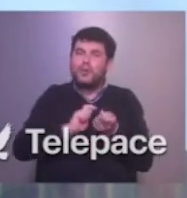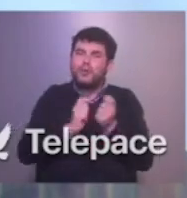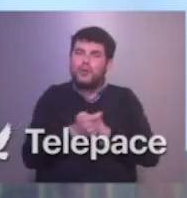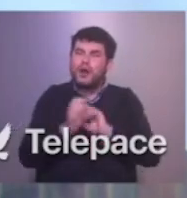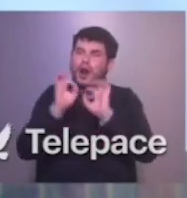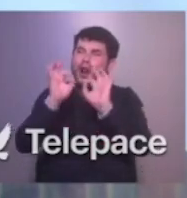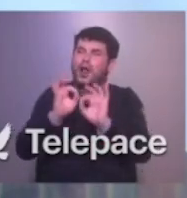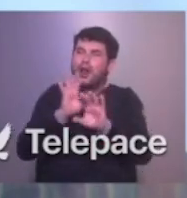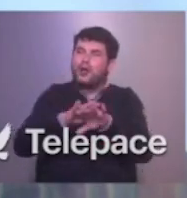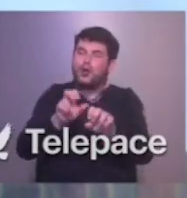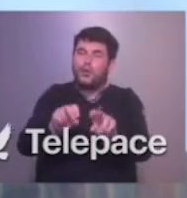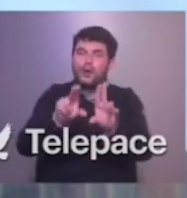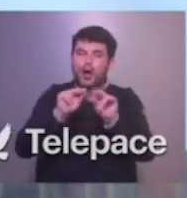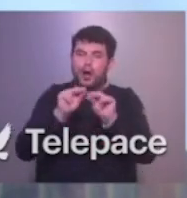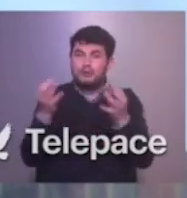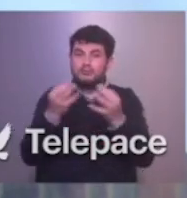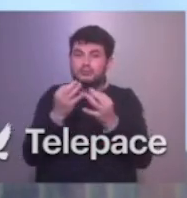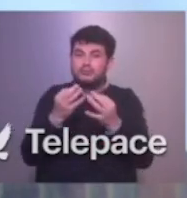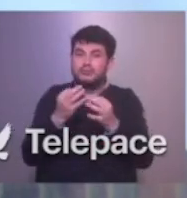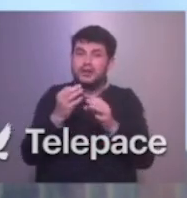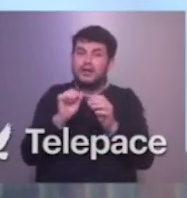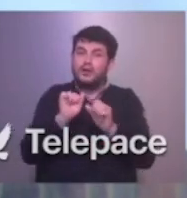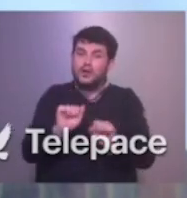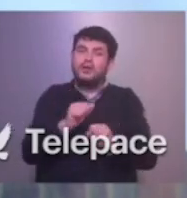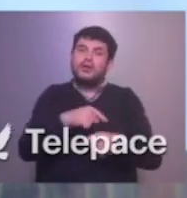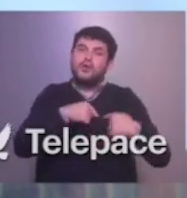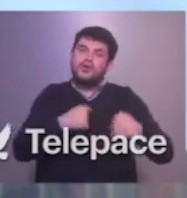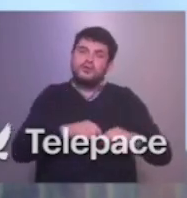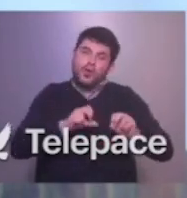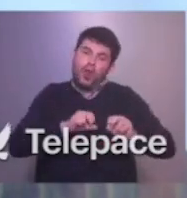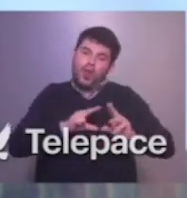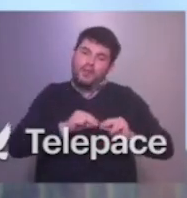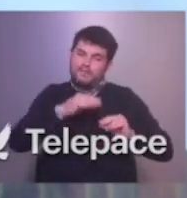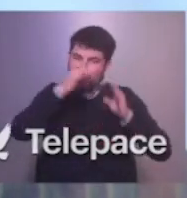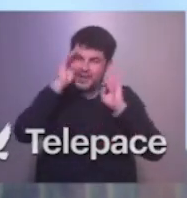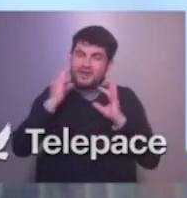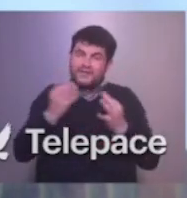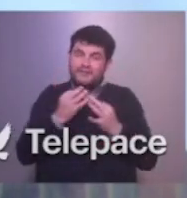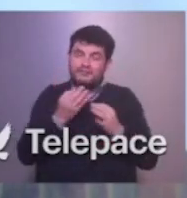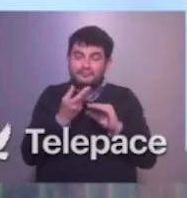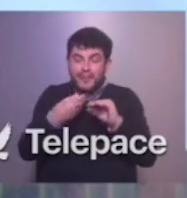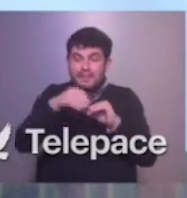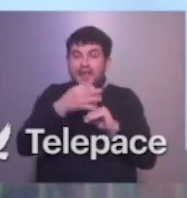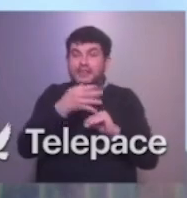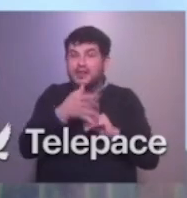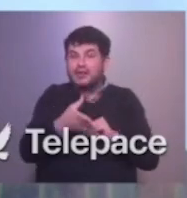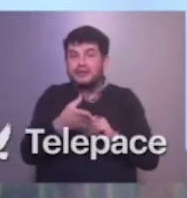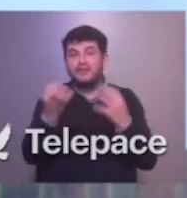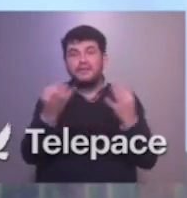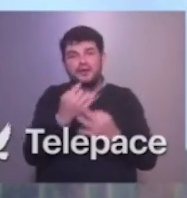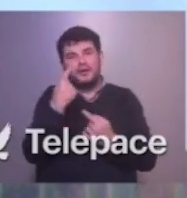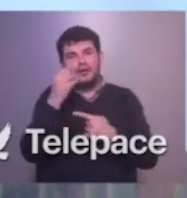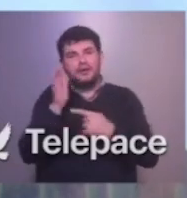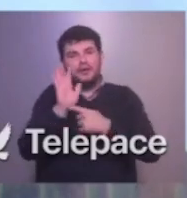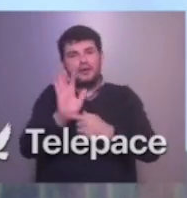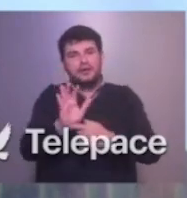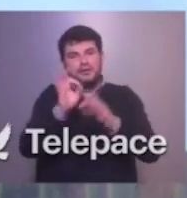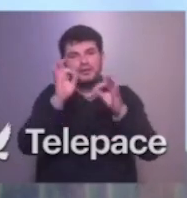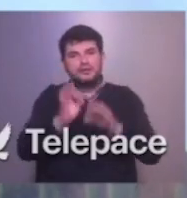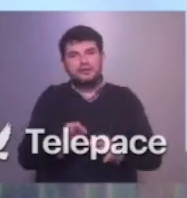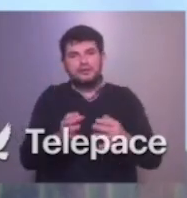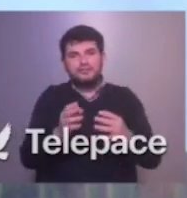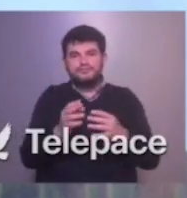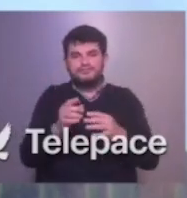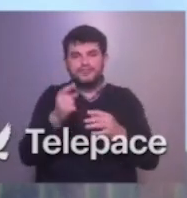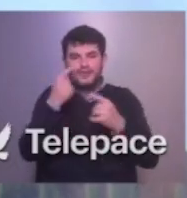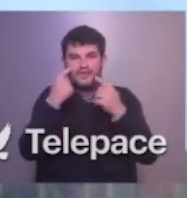em reparação pelos pecados cometidos contra o Imaculado Coração de Maria. E acrescentou, depois de lhes mostrar a